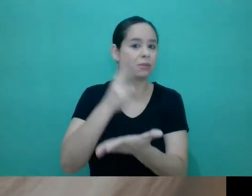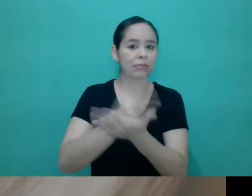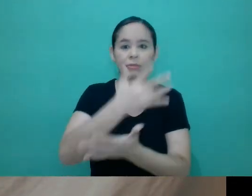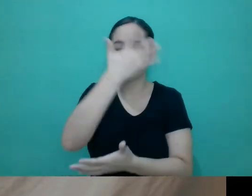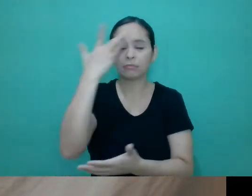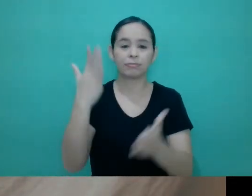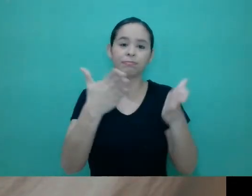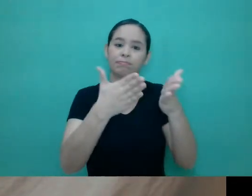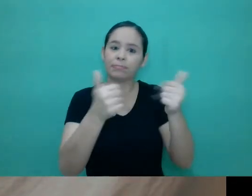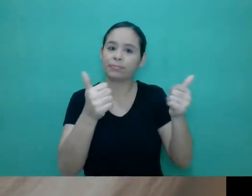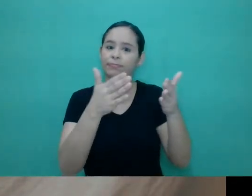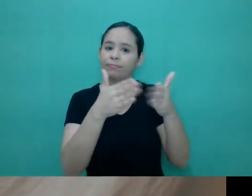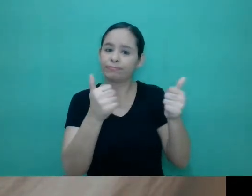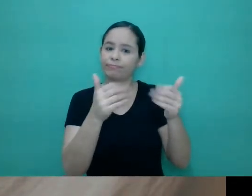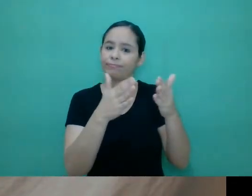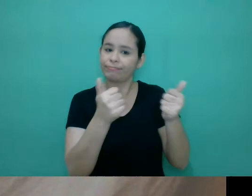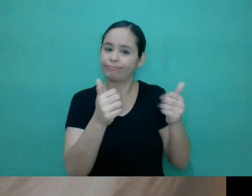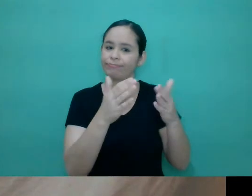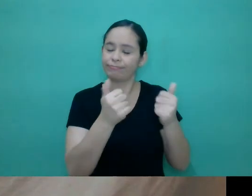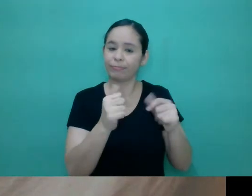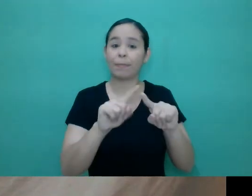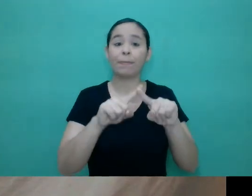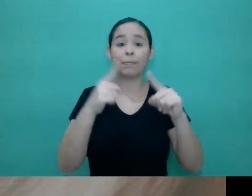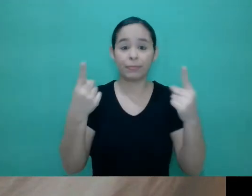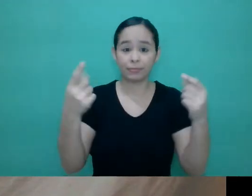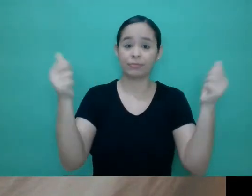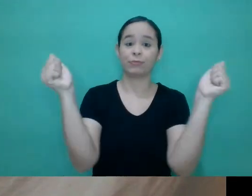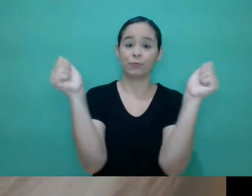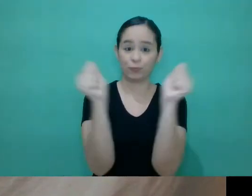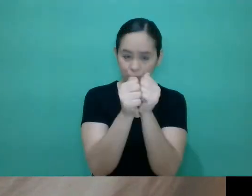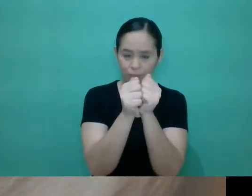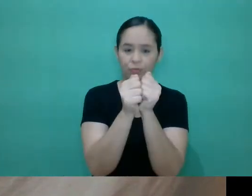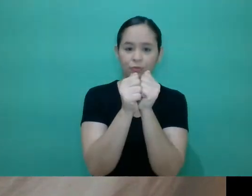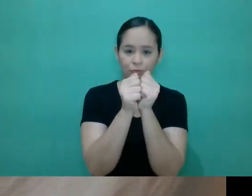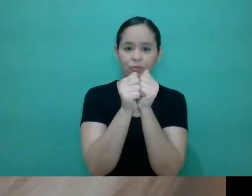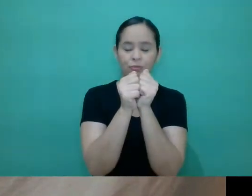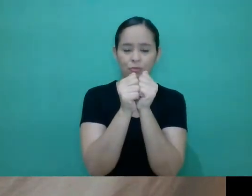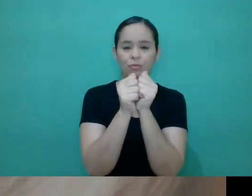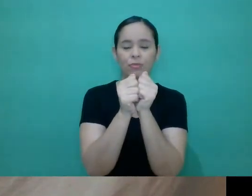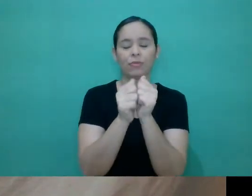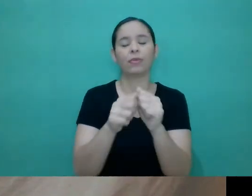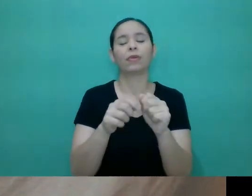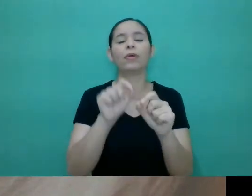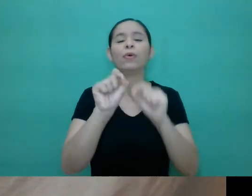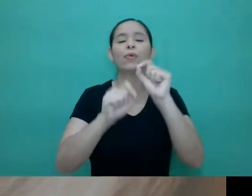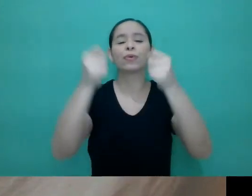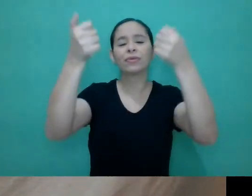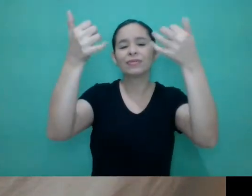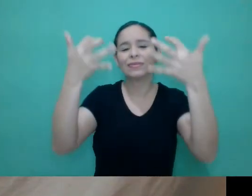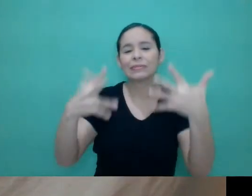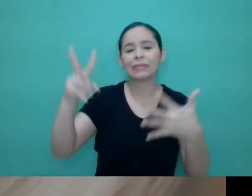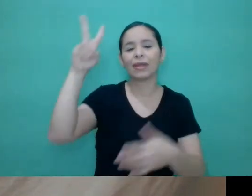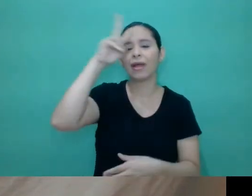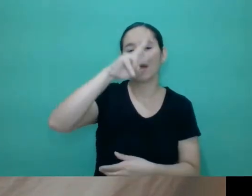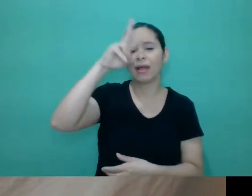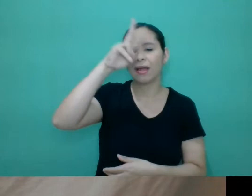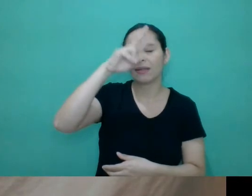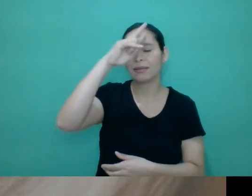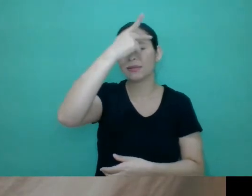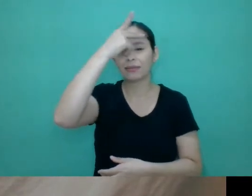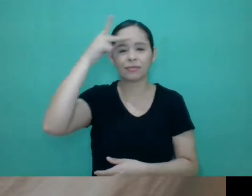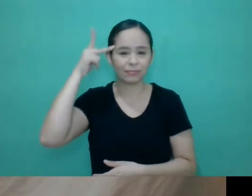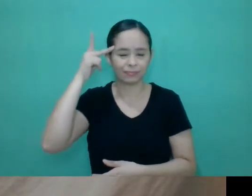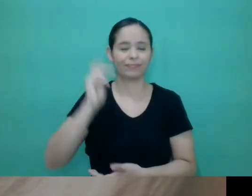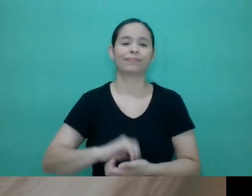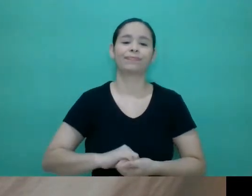aí e que de alguma forma junto com o embater aí algumas ideias dos teóricos antilhanos, né?